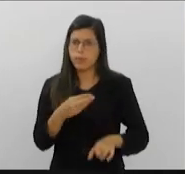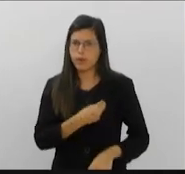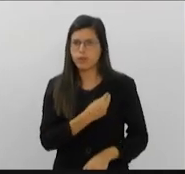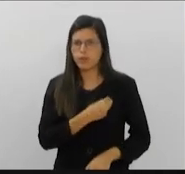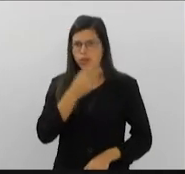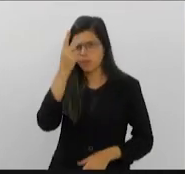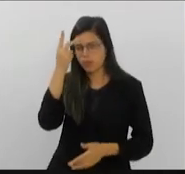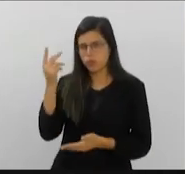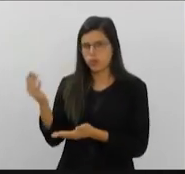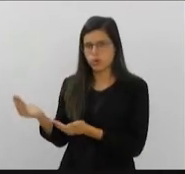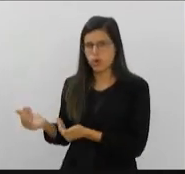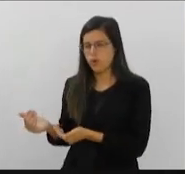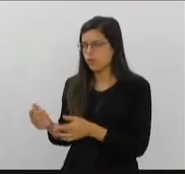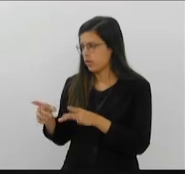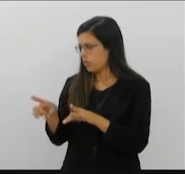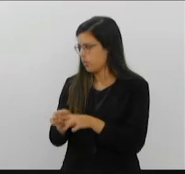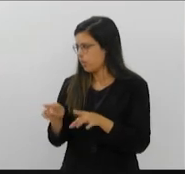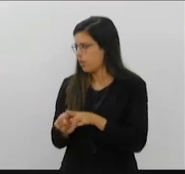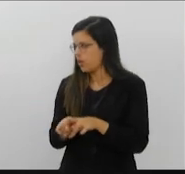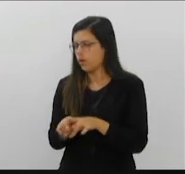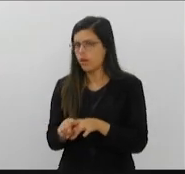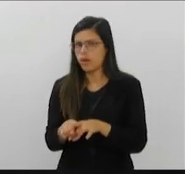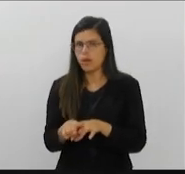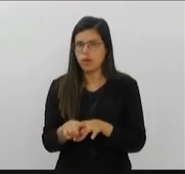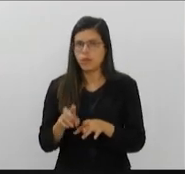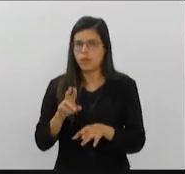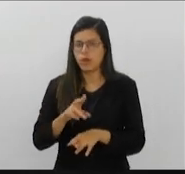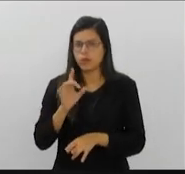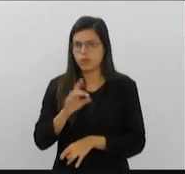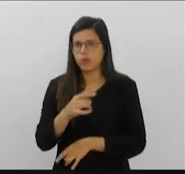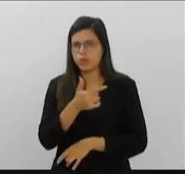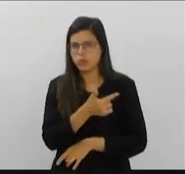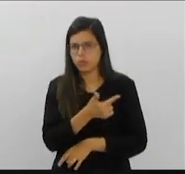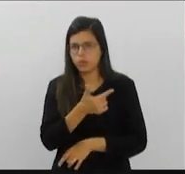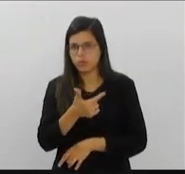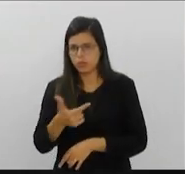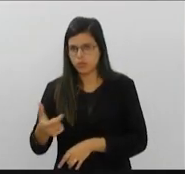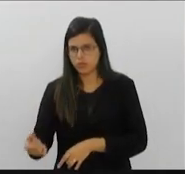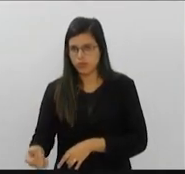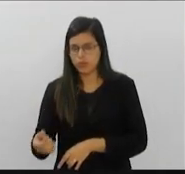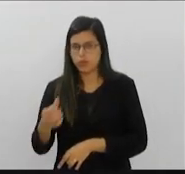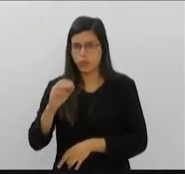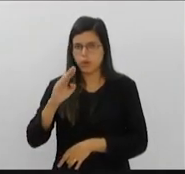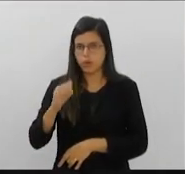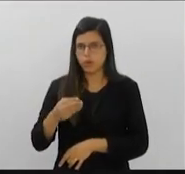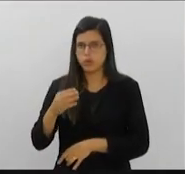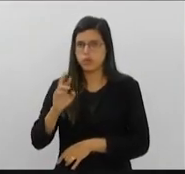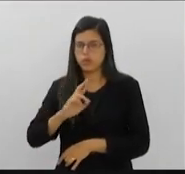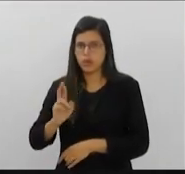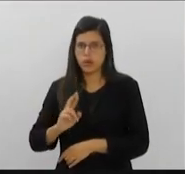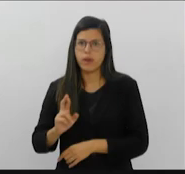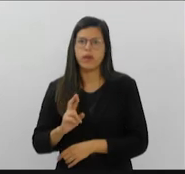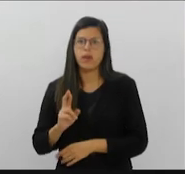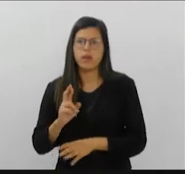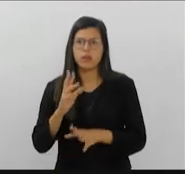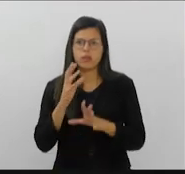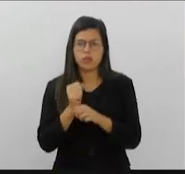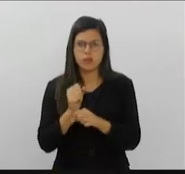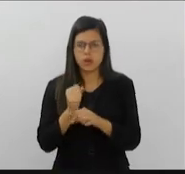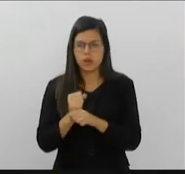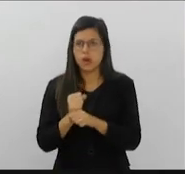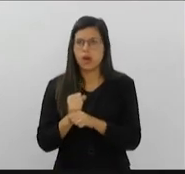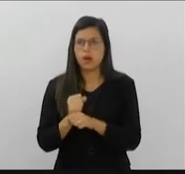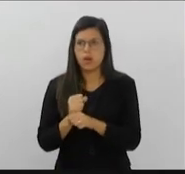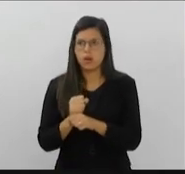pessoa jovem também. Então, não só os 220 bilhões de reais, que muitas vezes soa como um número muito abstrato e distante da nossa